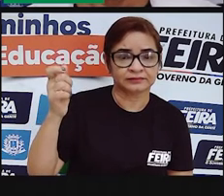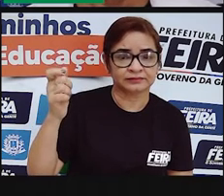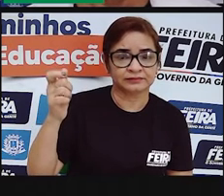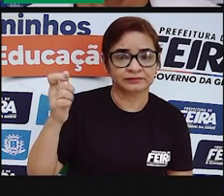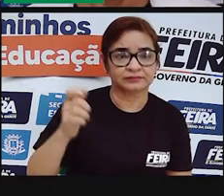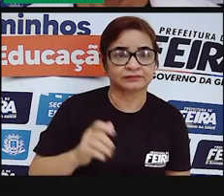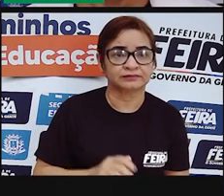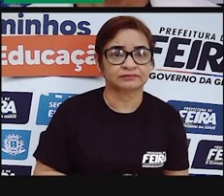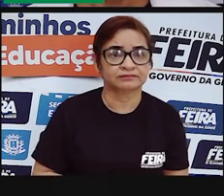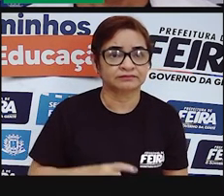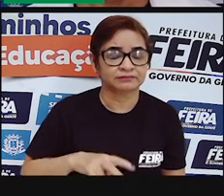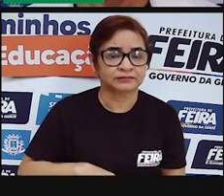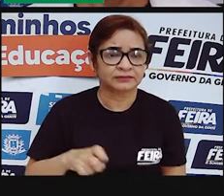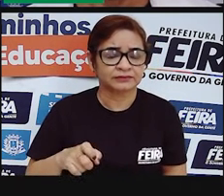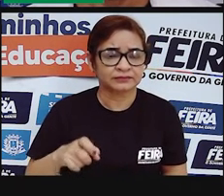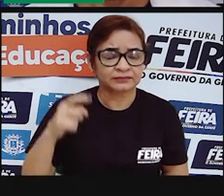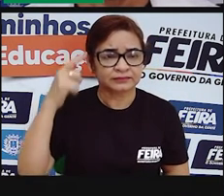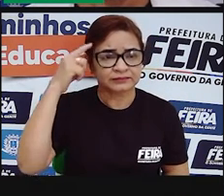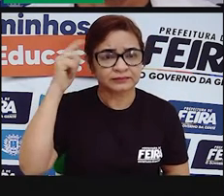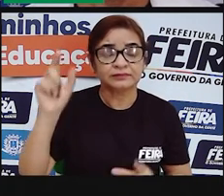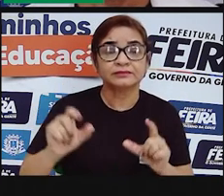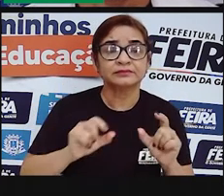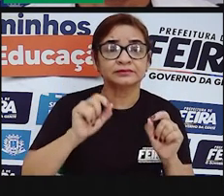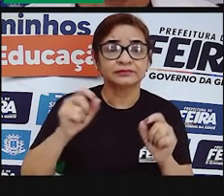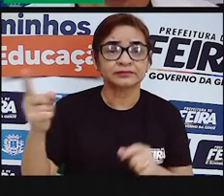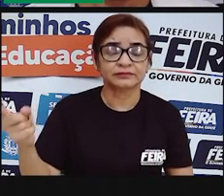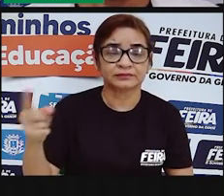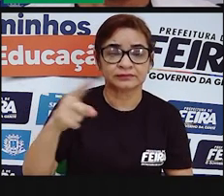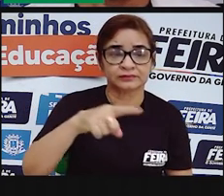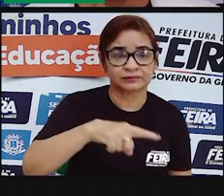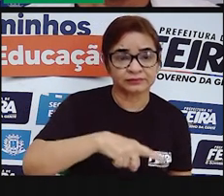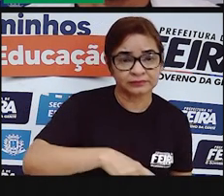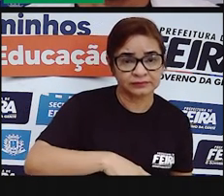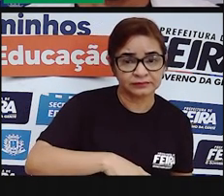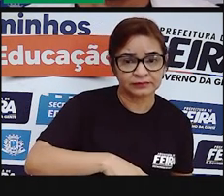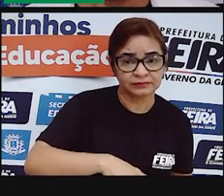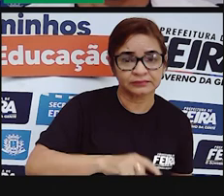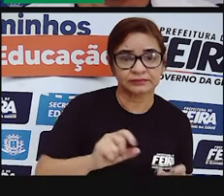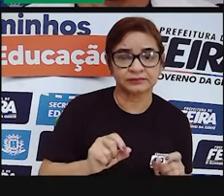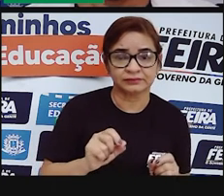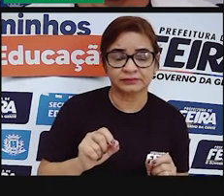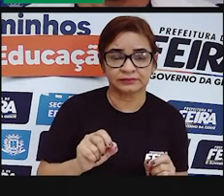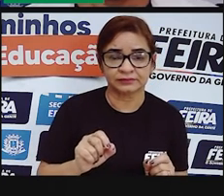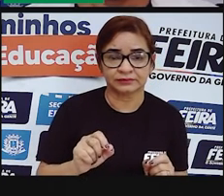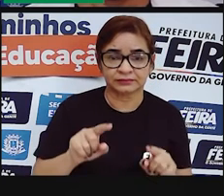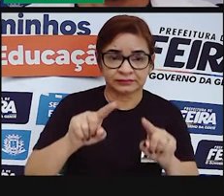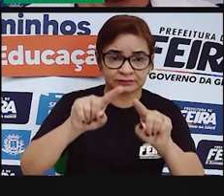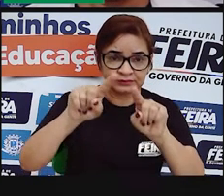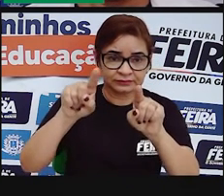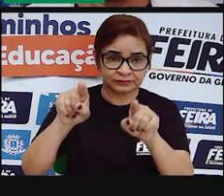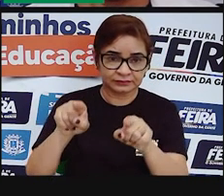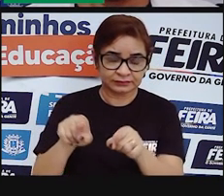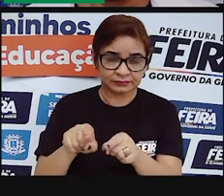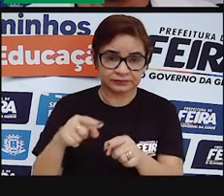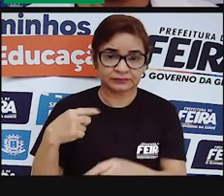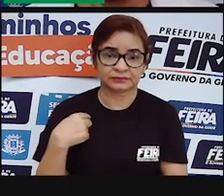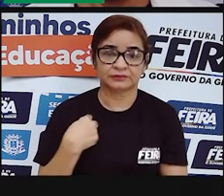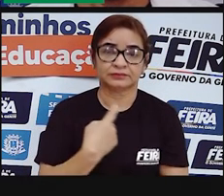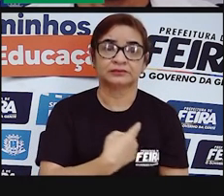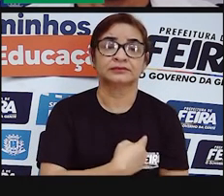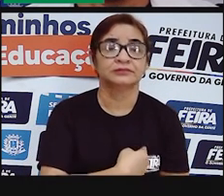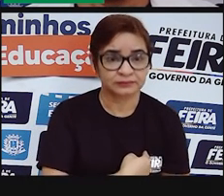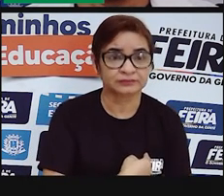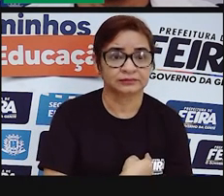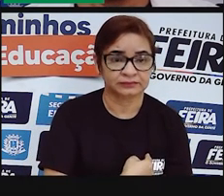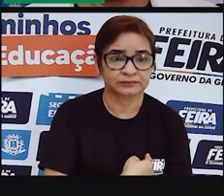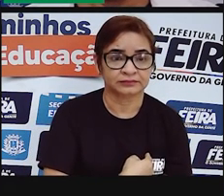Chegaremos amanhã cedo. Quem é que vai chegar amanhã cedo? Você já deduz que, pela forma que o verbo foi pronunciado,